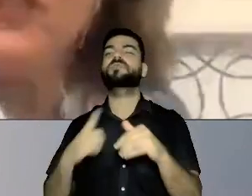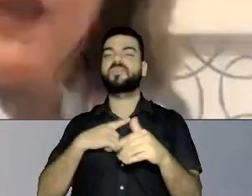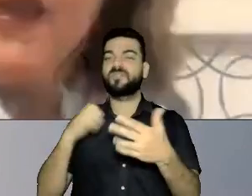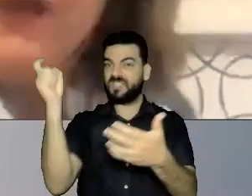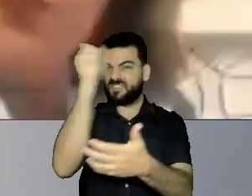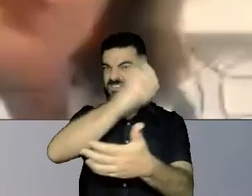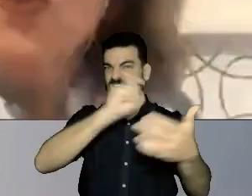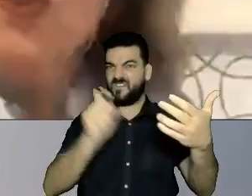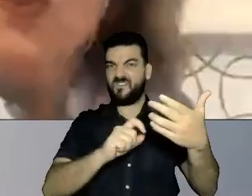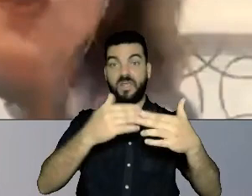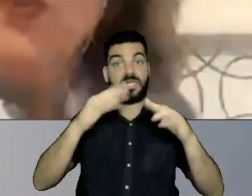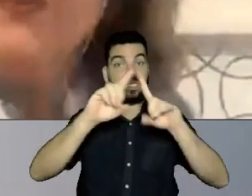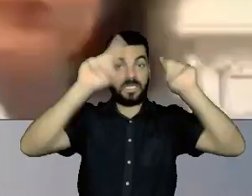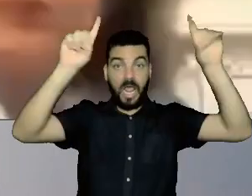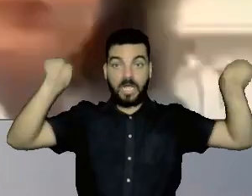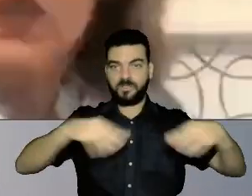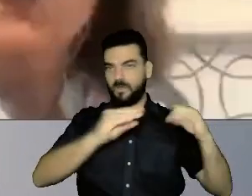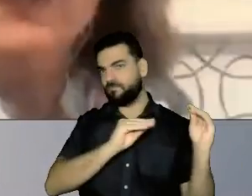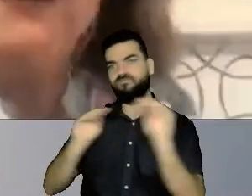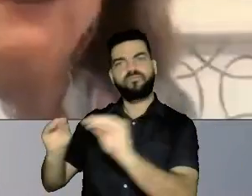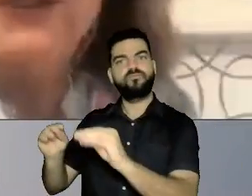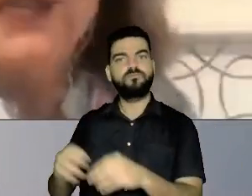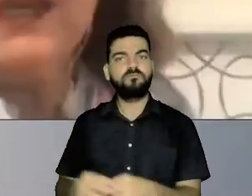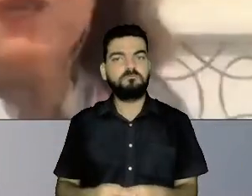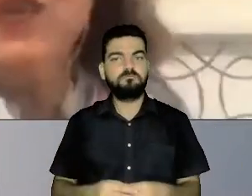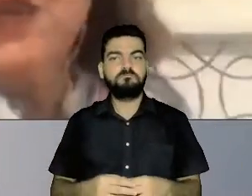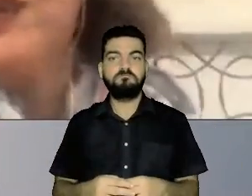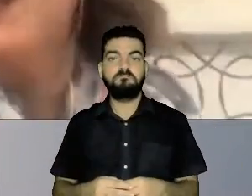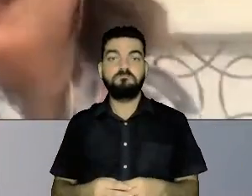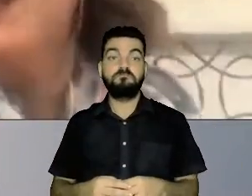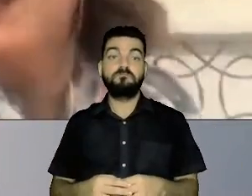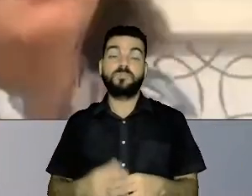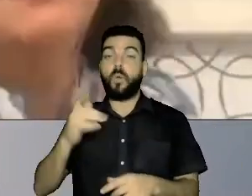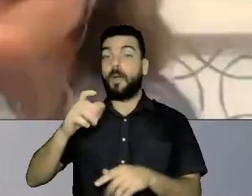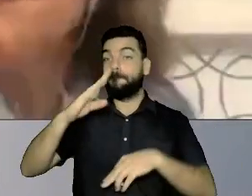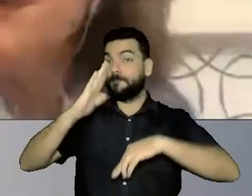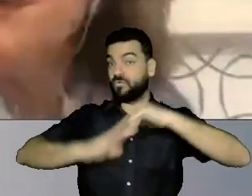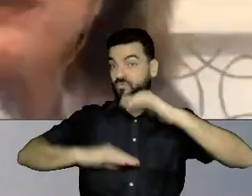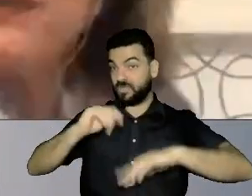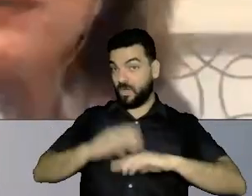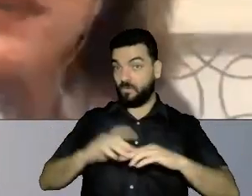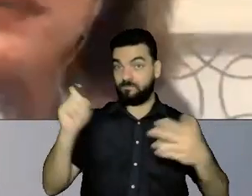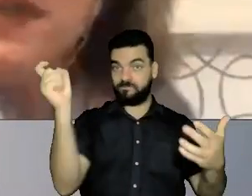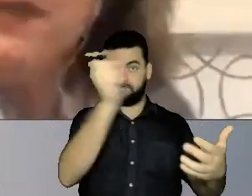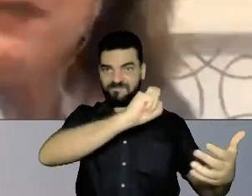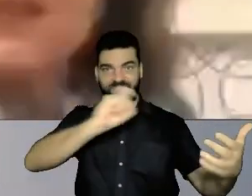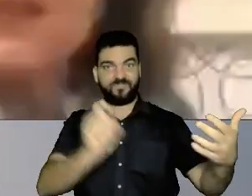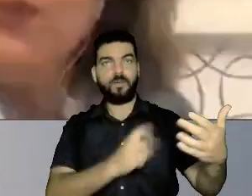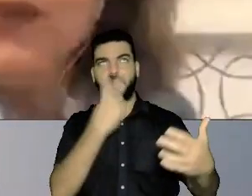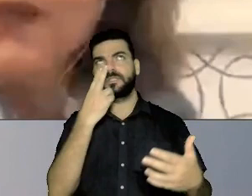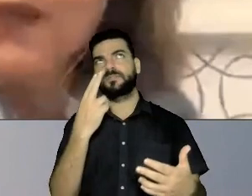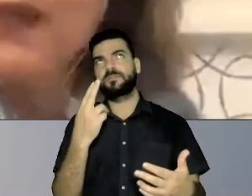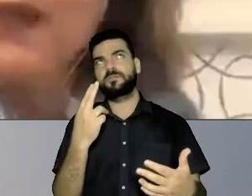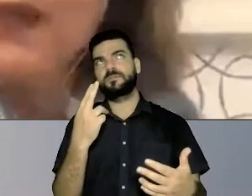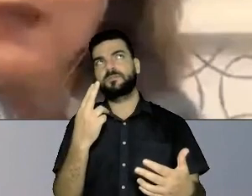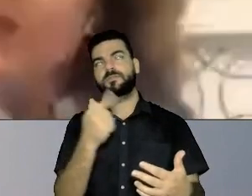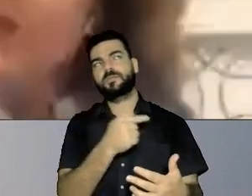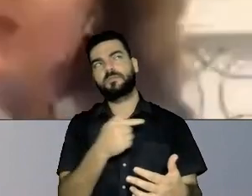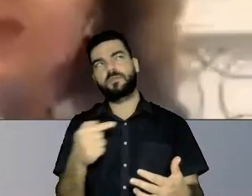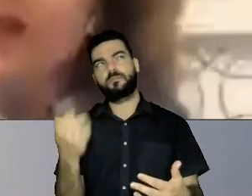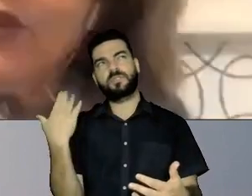grafite. O grafiteiro que na semana passada, o